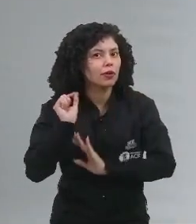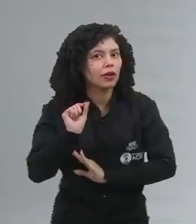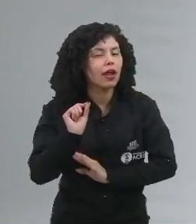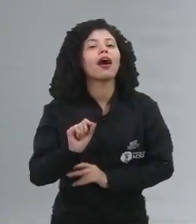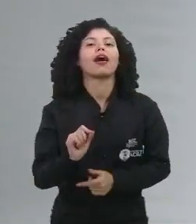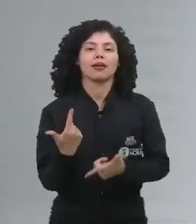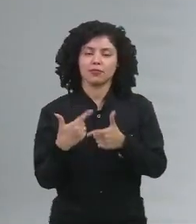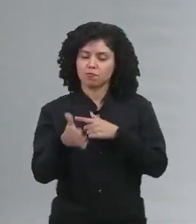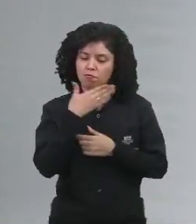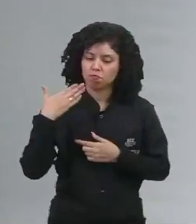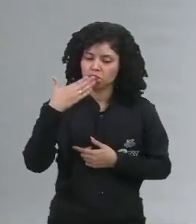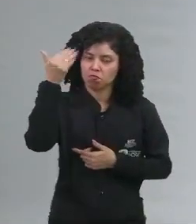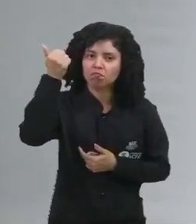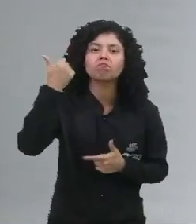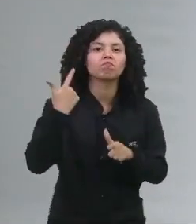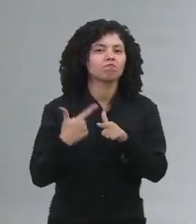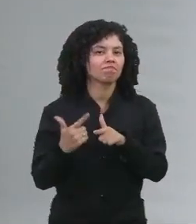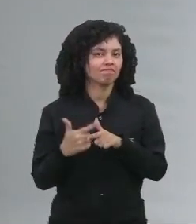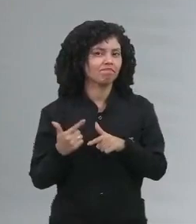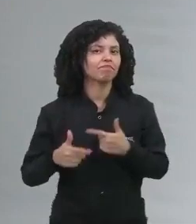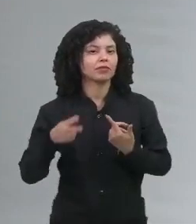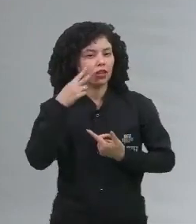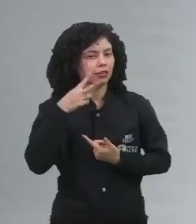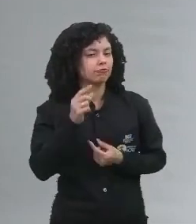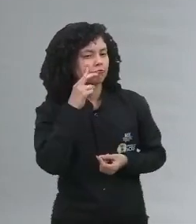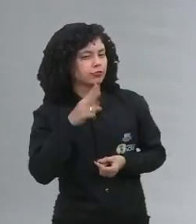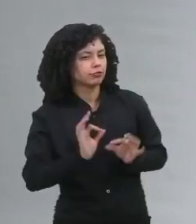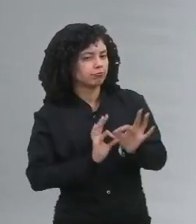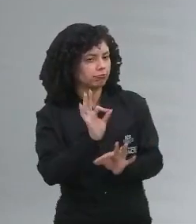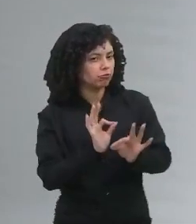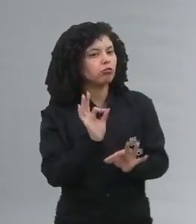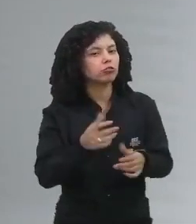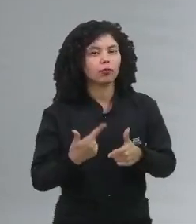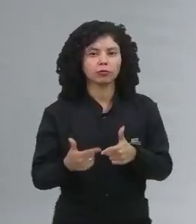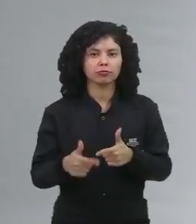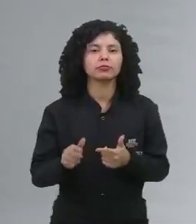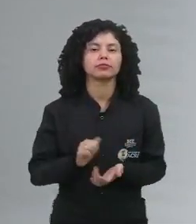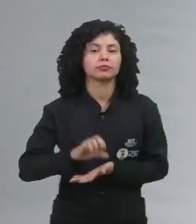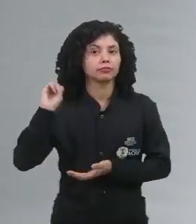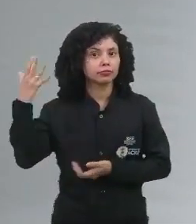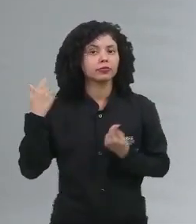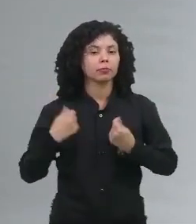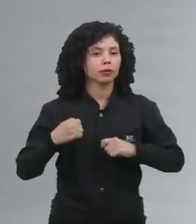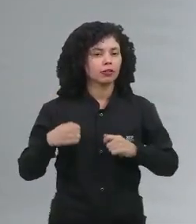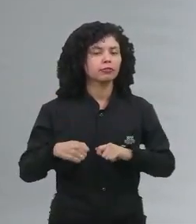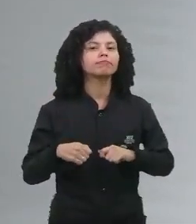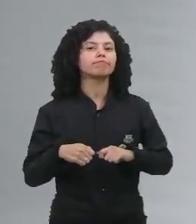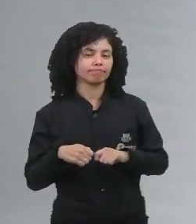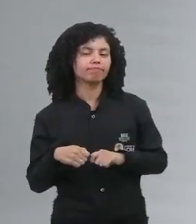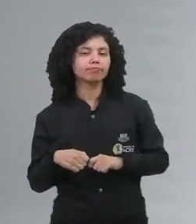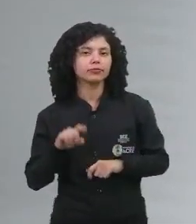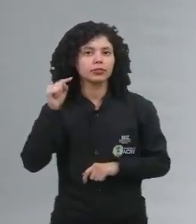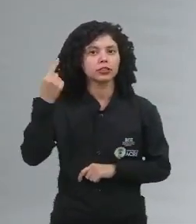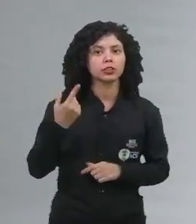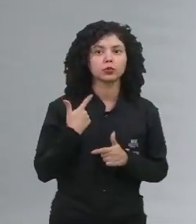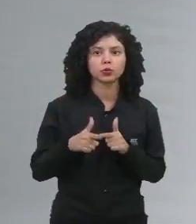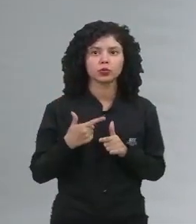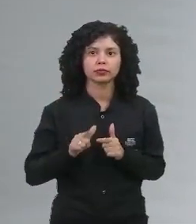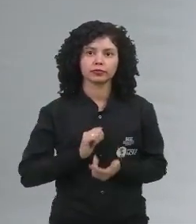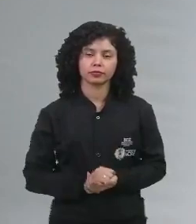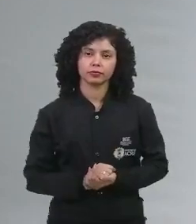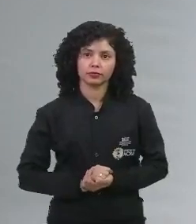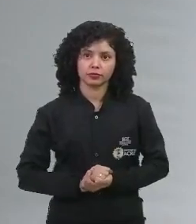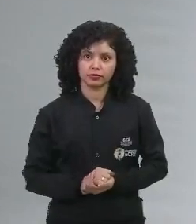um problema, uma situação difícil, alguma coisa improvisada aconteceu e aí eu tenho que resolver aquele problema. Então,